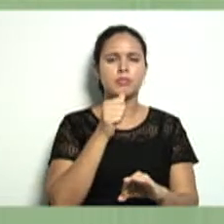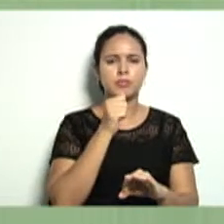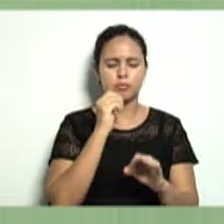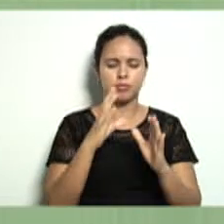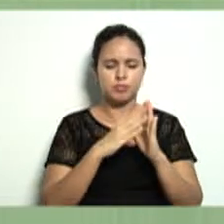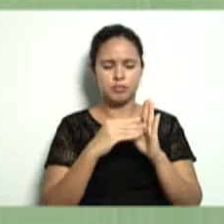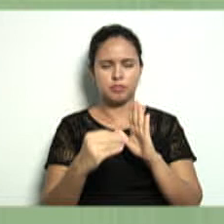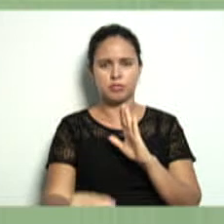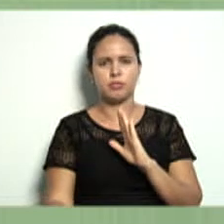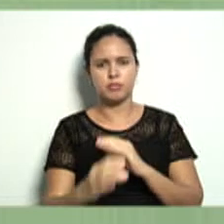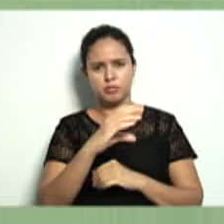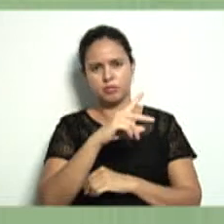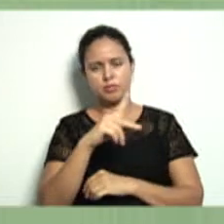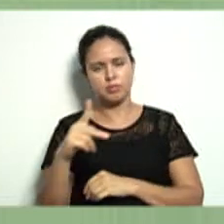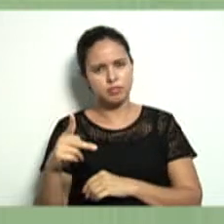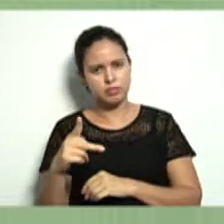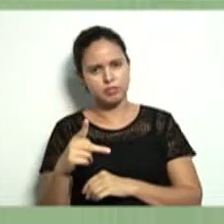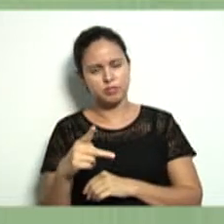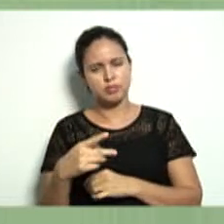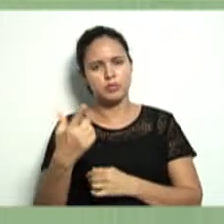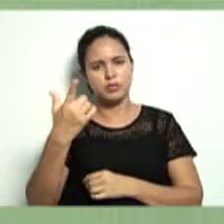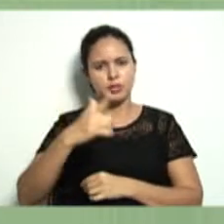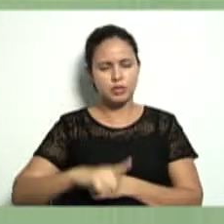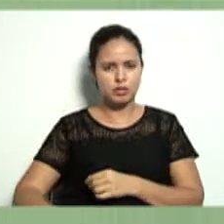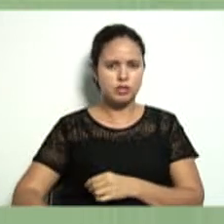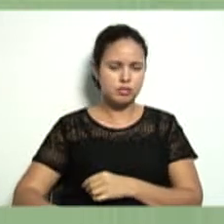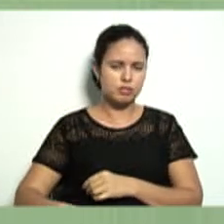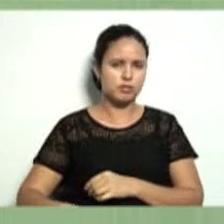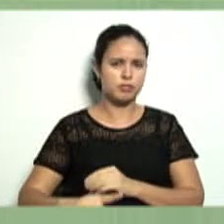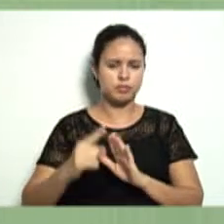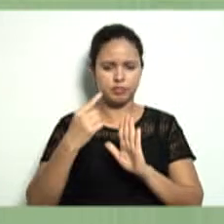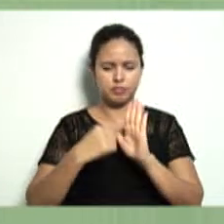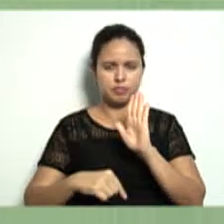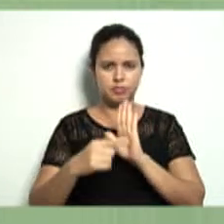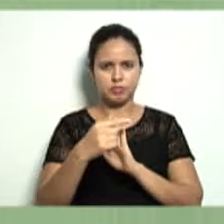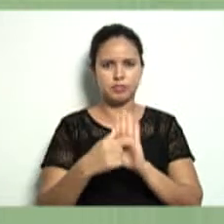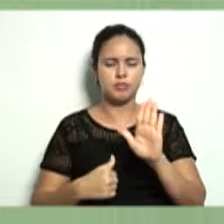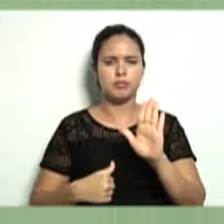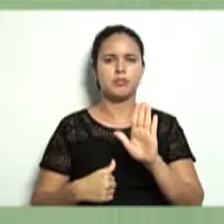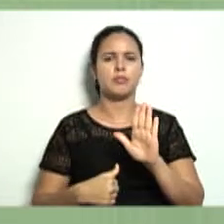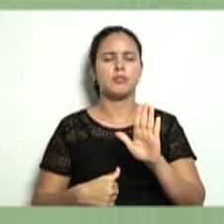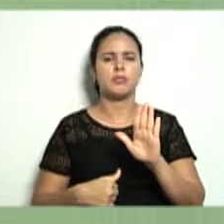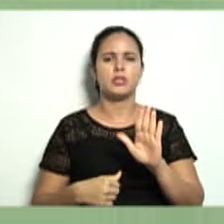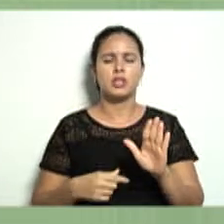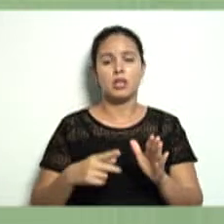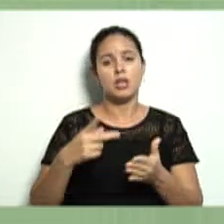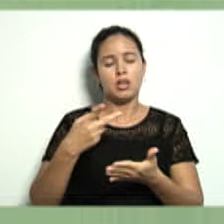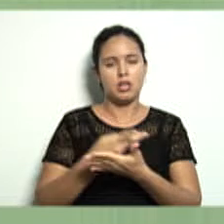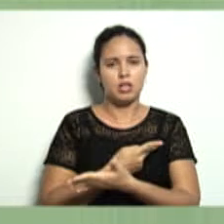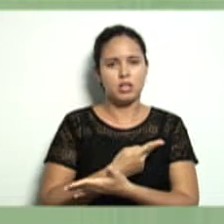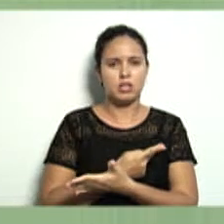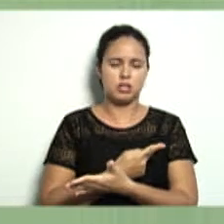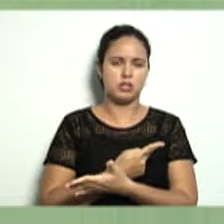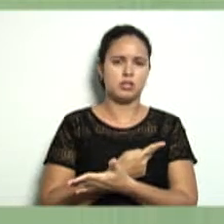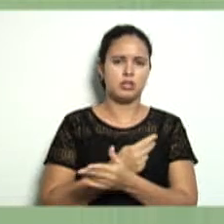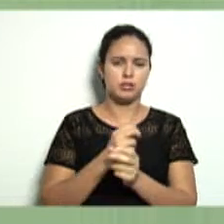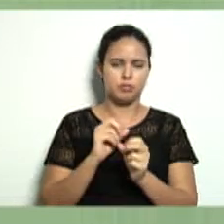modelo cooperativista. Então, novamente, é para a gente marcar uma alternativa que não condiz com